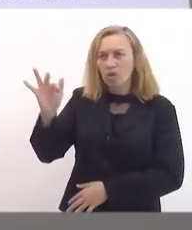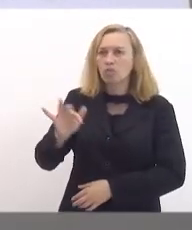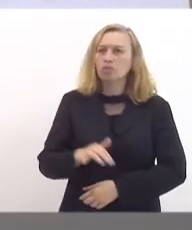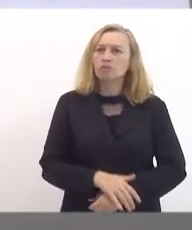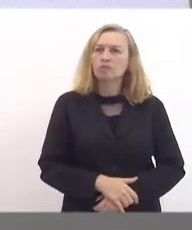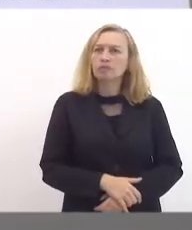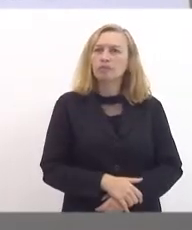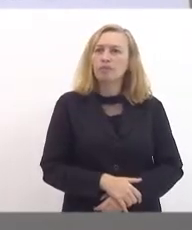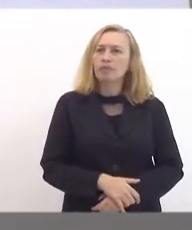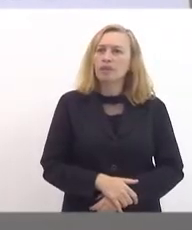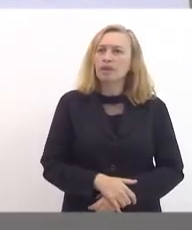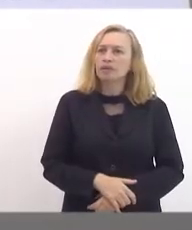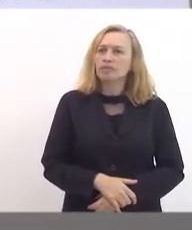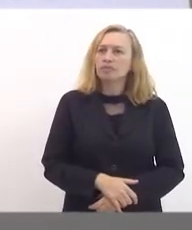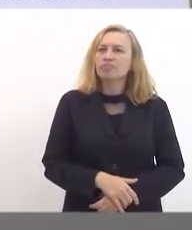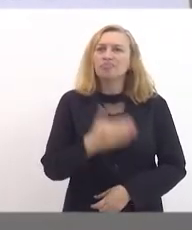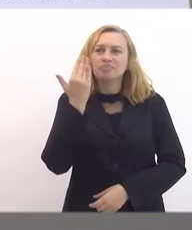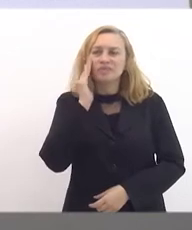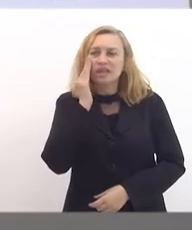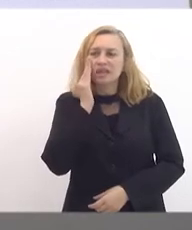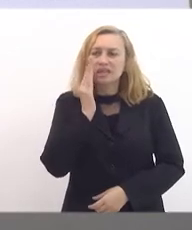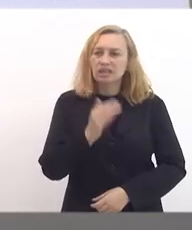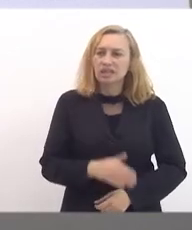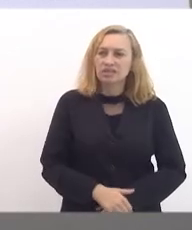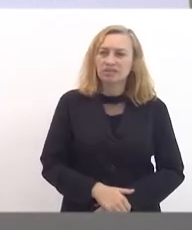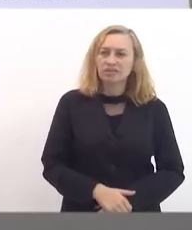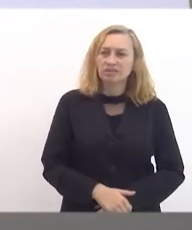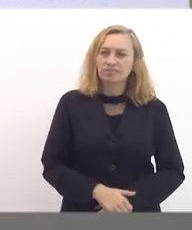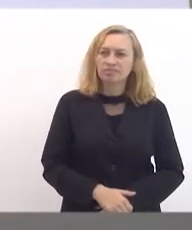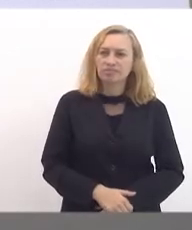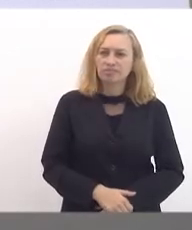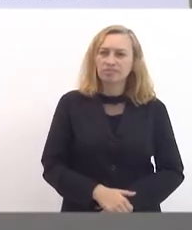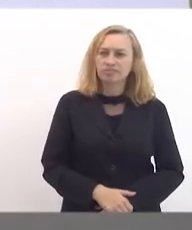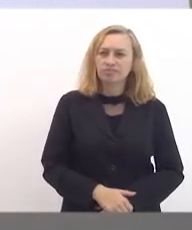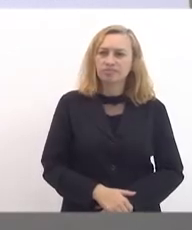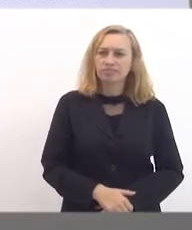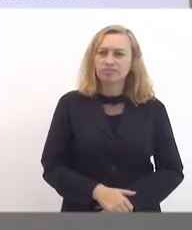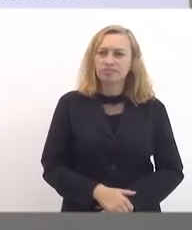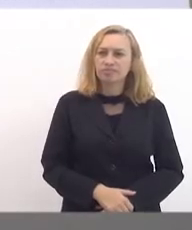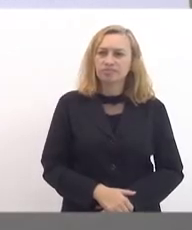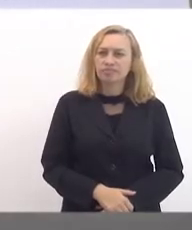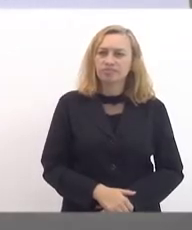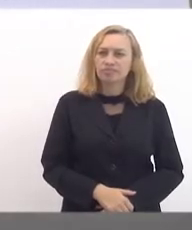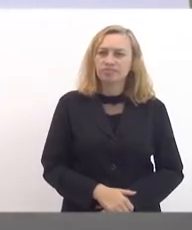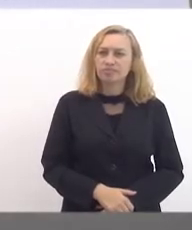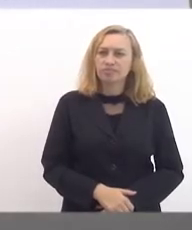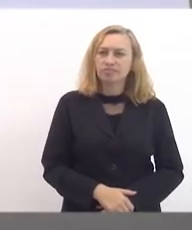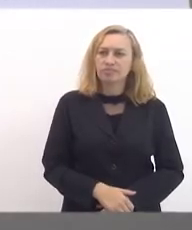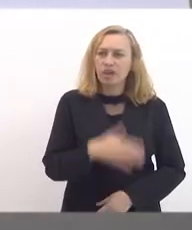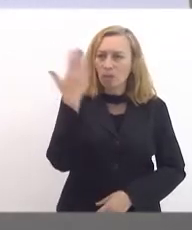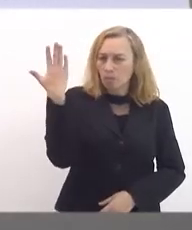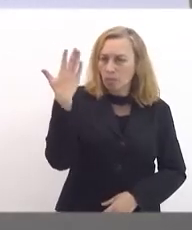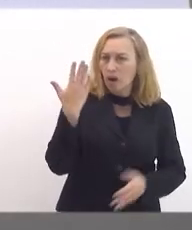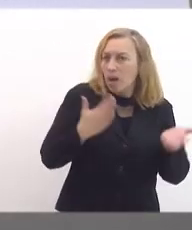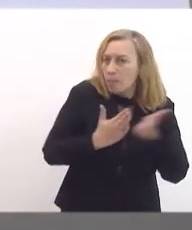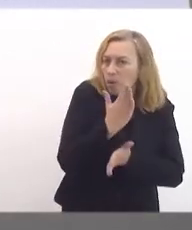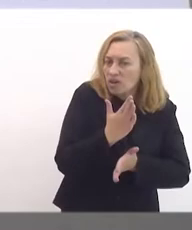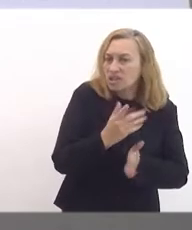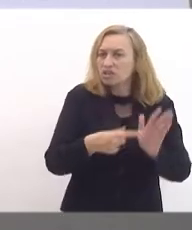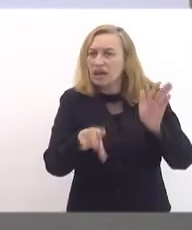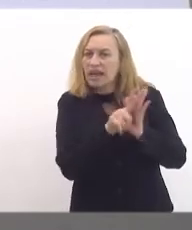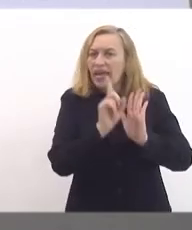é passou a entender que o momento da aprovação da Lei é